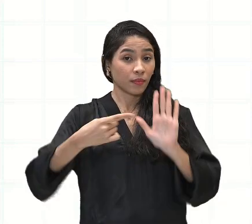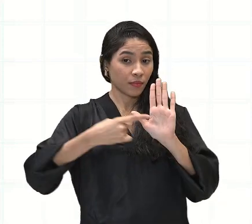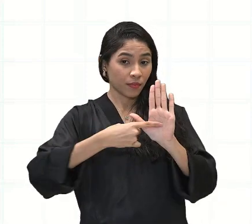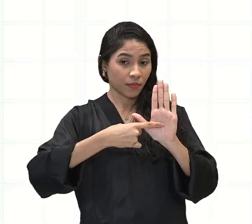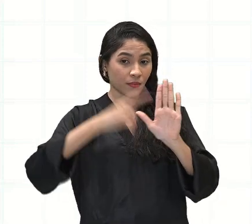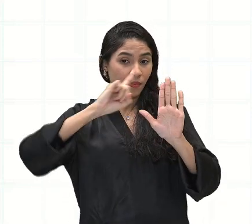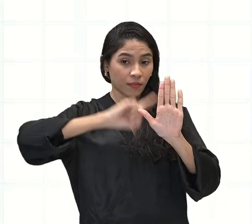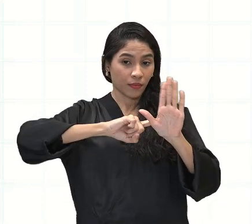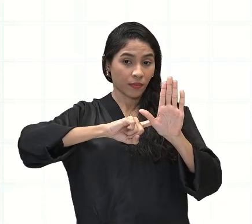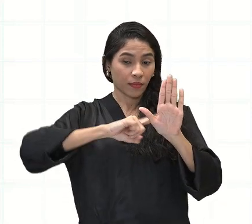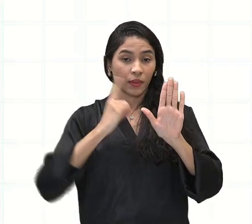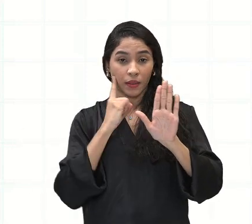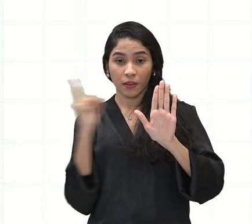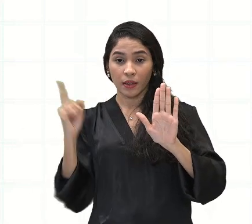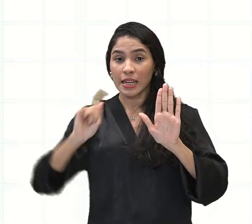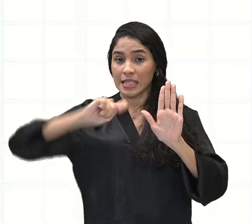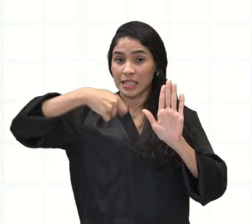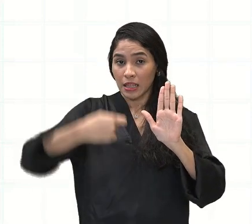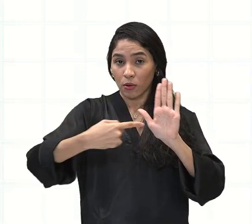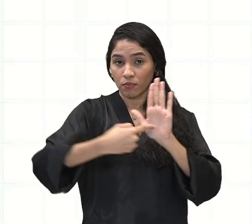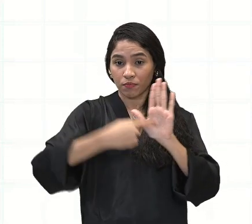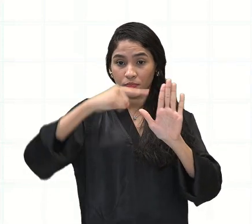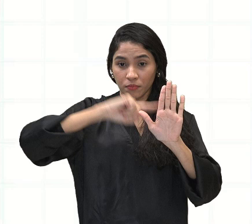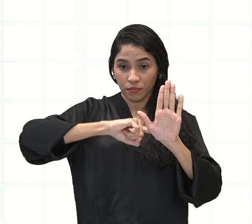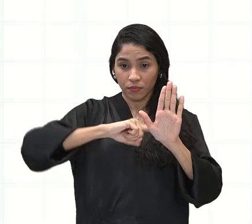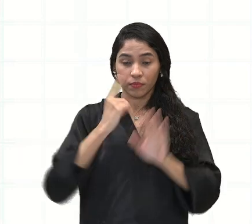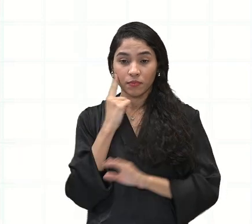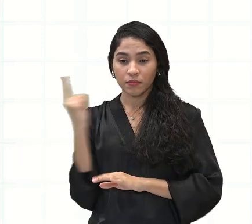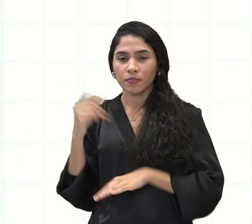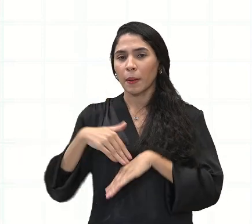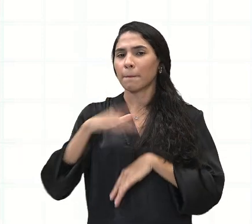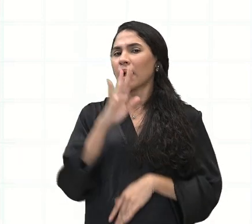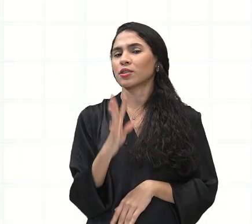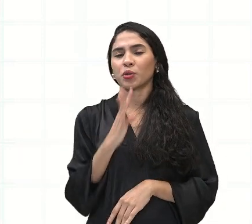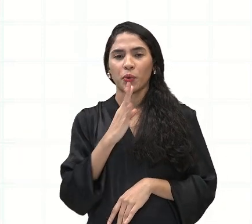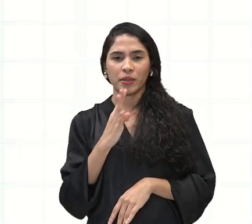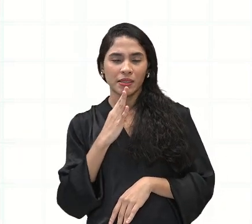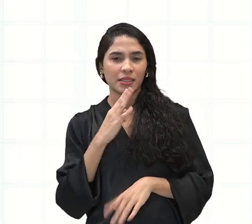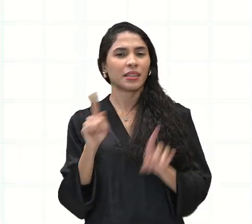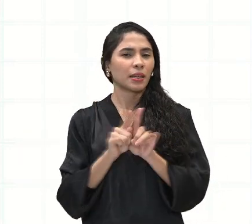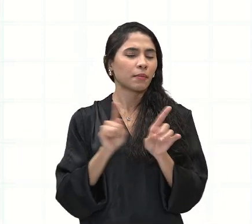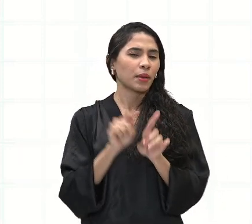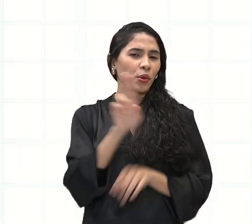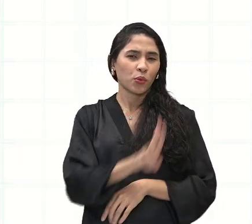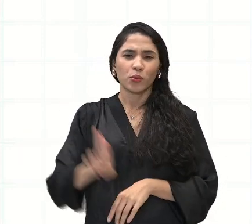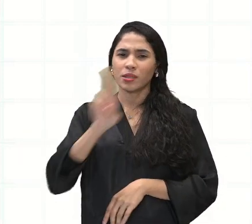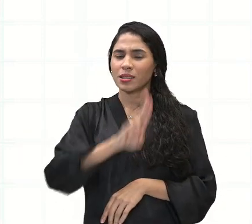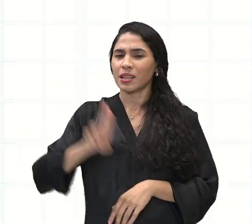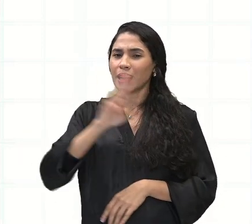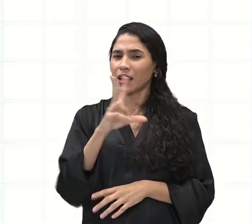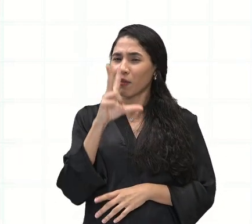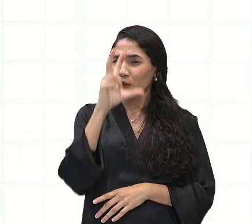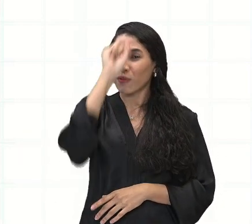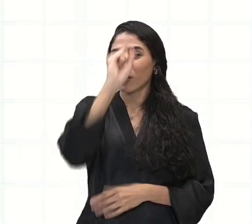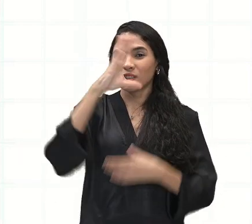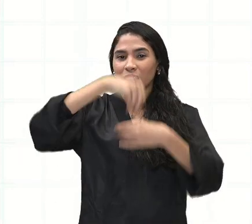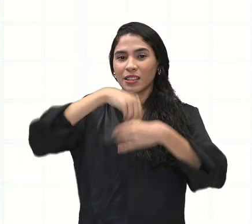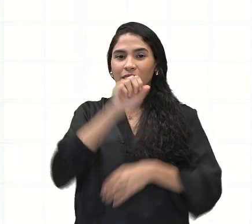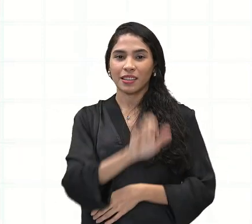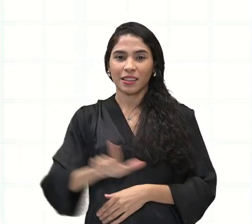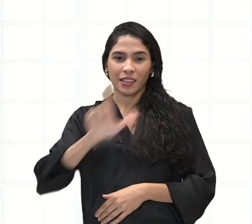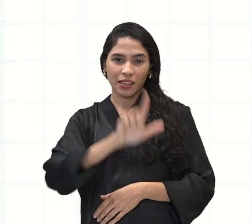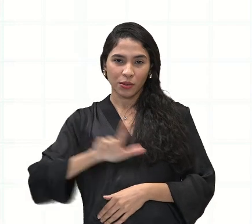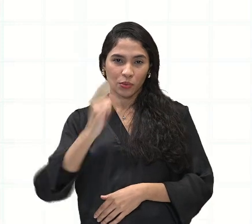nossa metáfora. A metáfora, talvez a mais conhecida, muito utilizada na literatura, é essa figura de linguagem